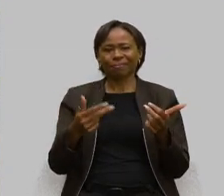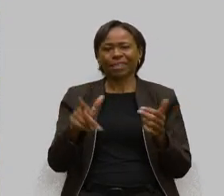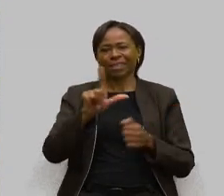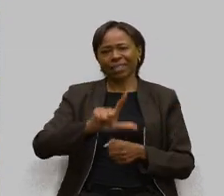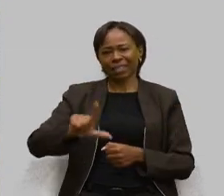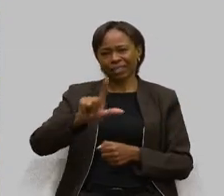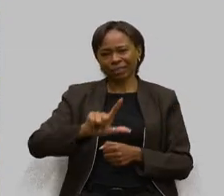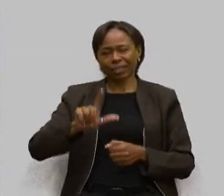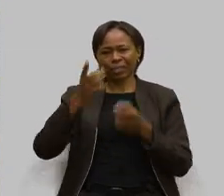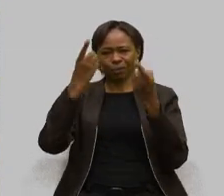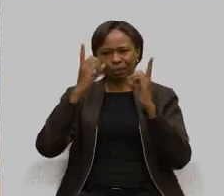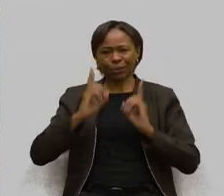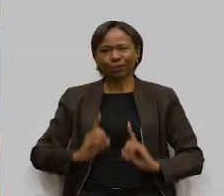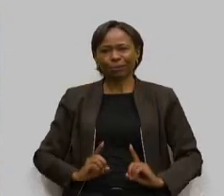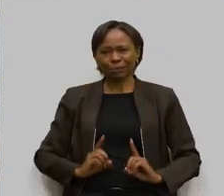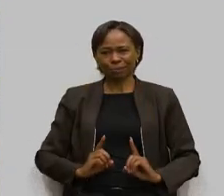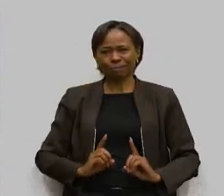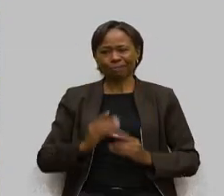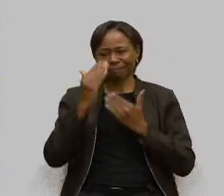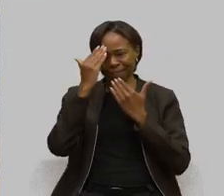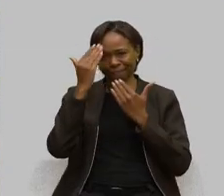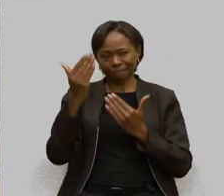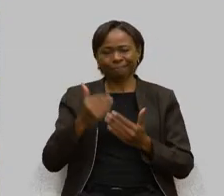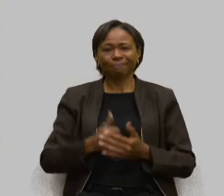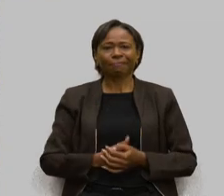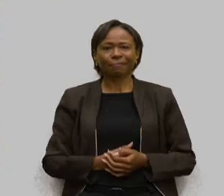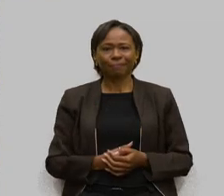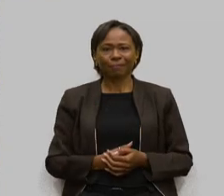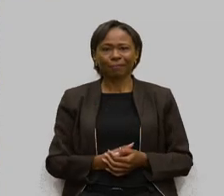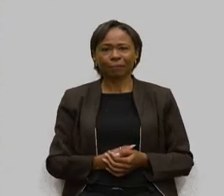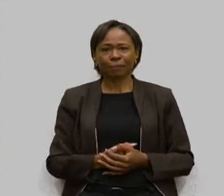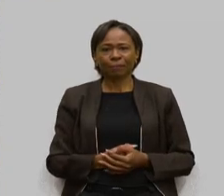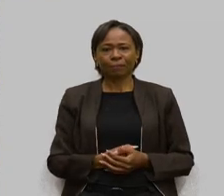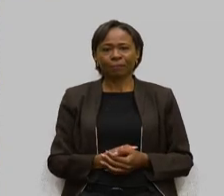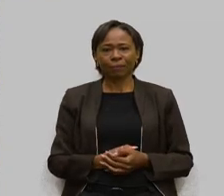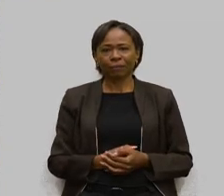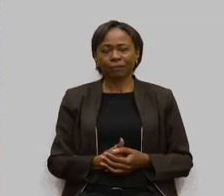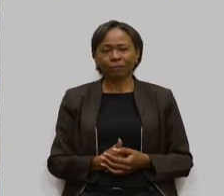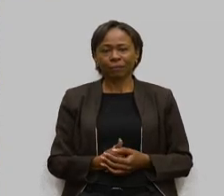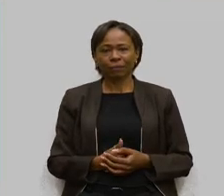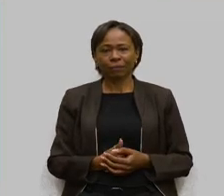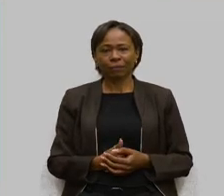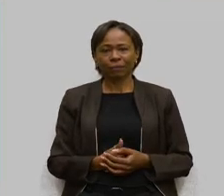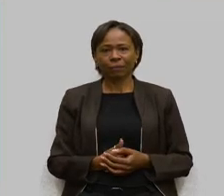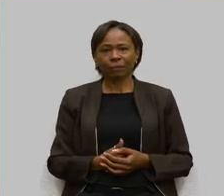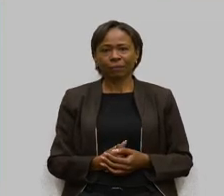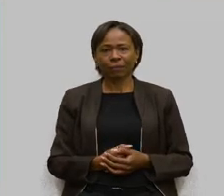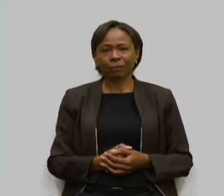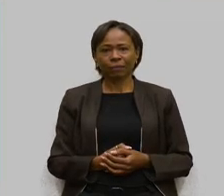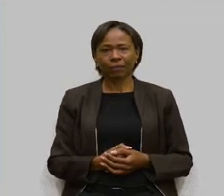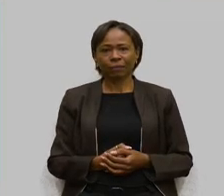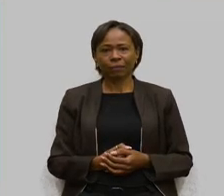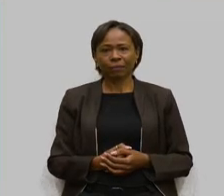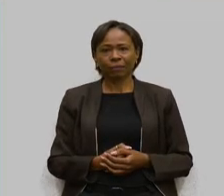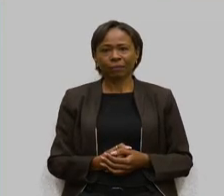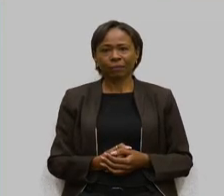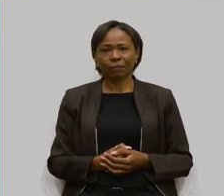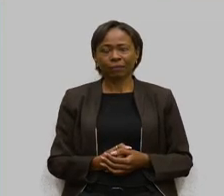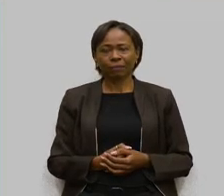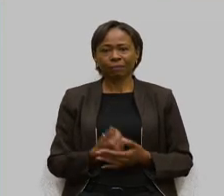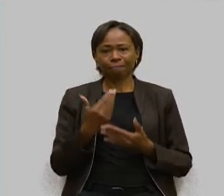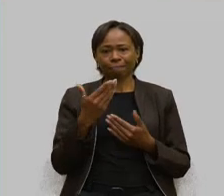deficiência muito obrigado viu que agradeço muito obrigado dep a presidência agradece ao